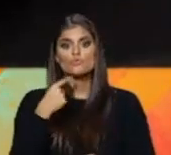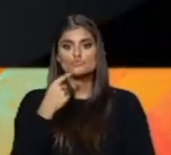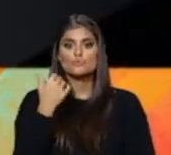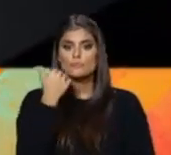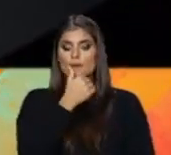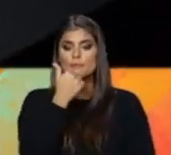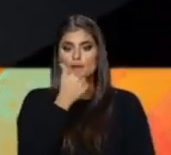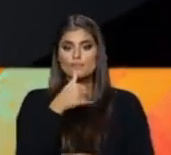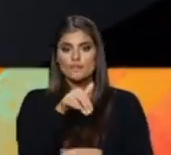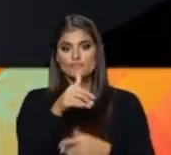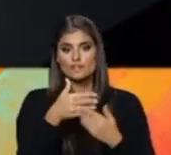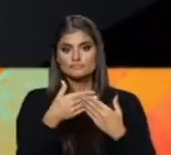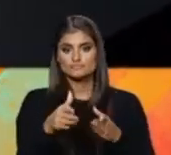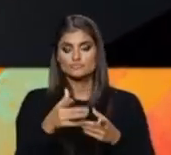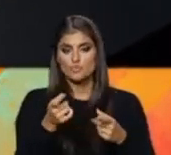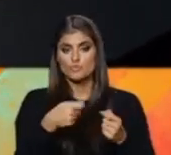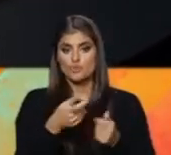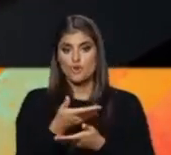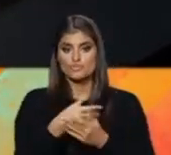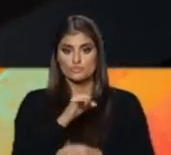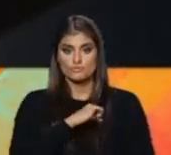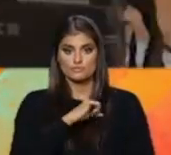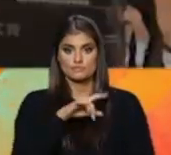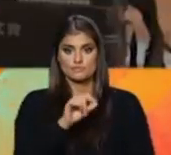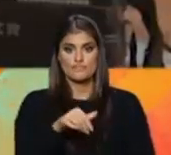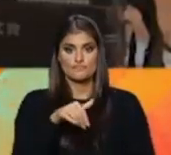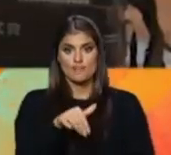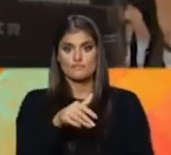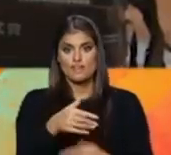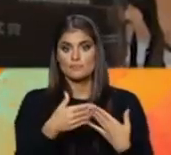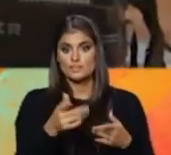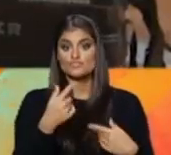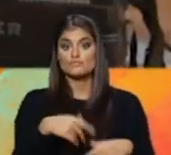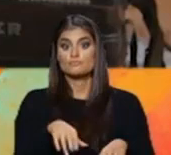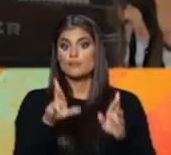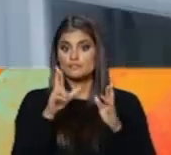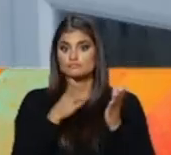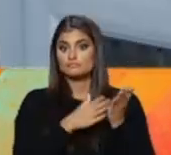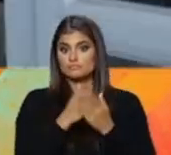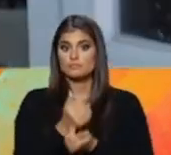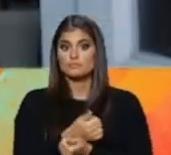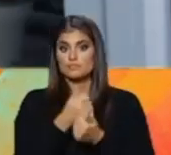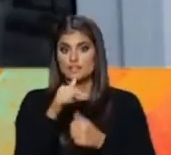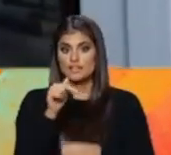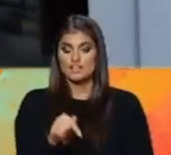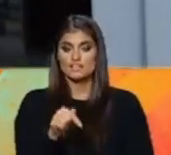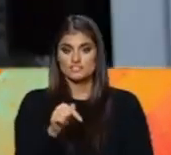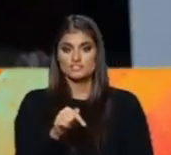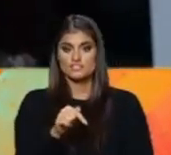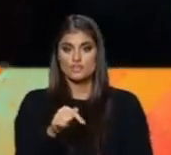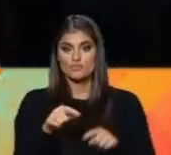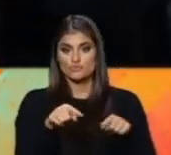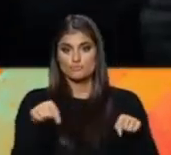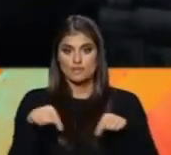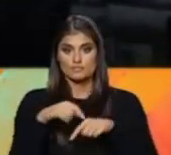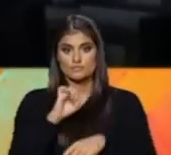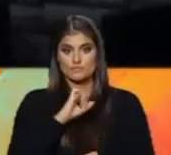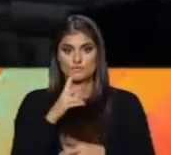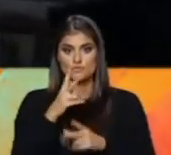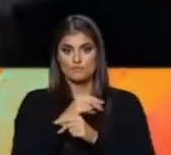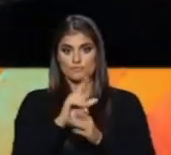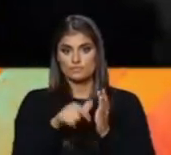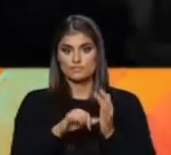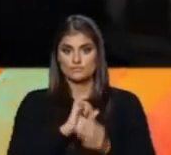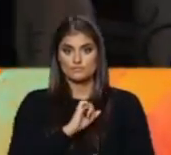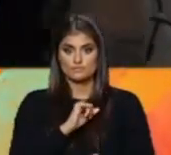vou agora abrir o meu negócio. Estou prestes a abri-lo, espero que corra bem. Esta aqui é a minha barbearia, o meu novo projeto,